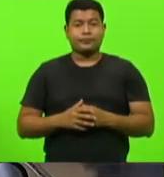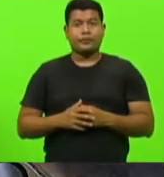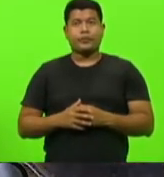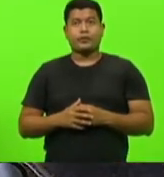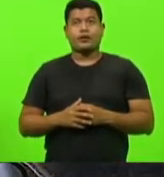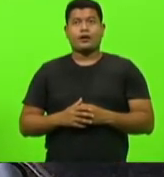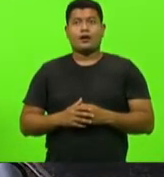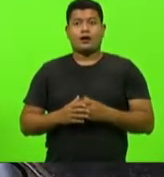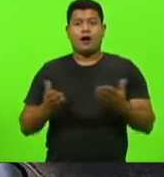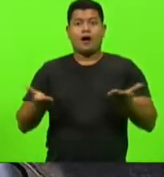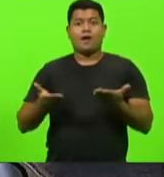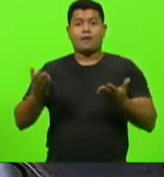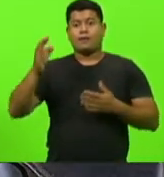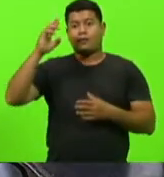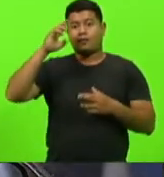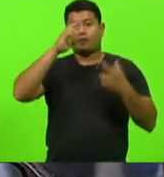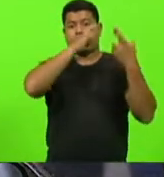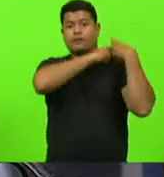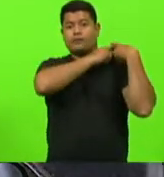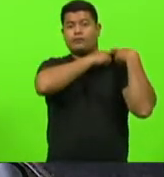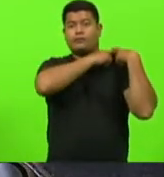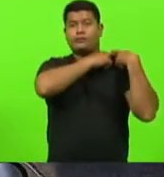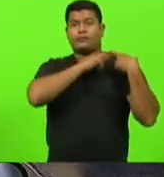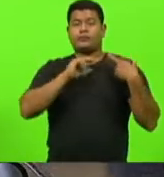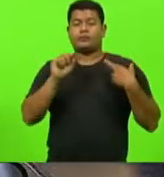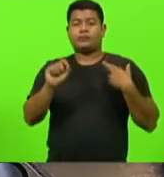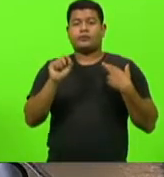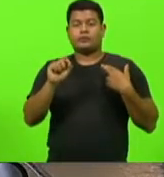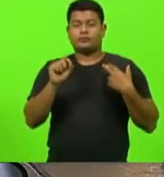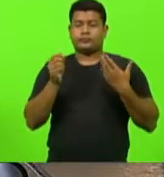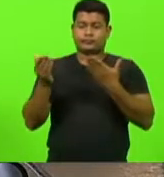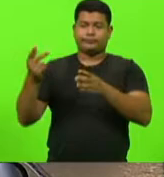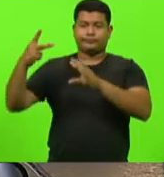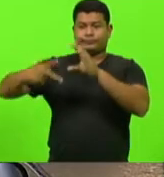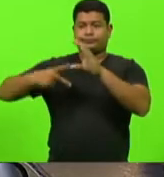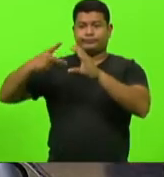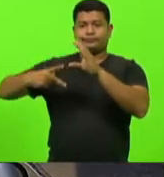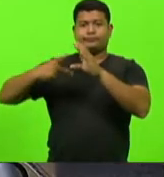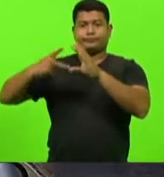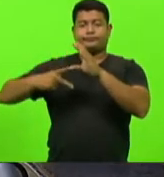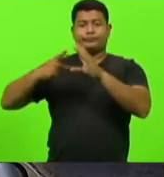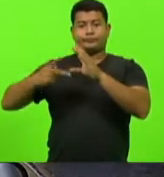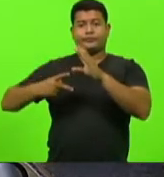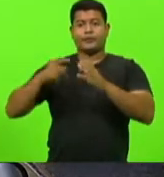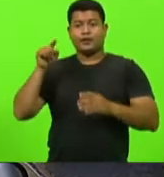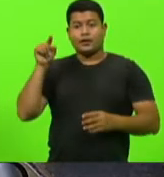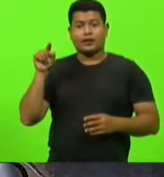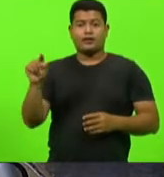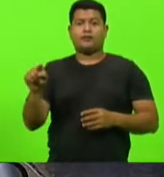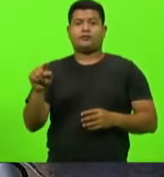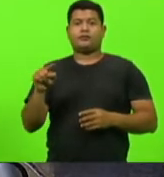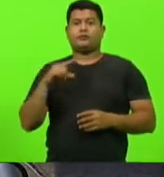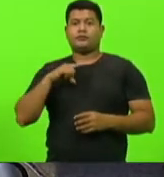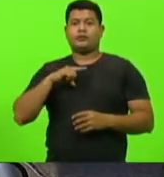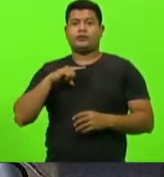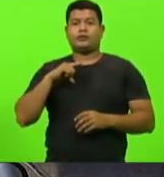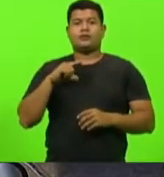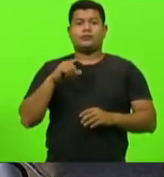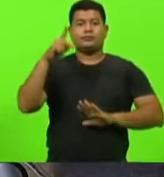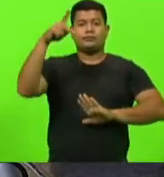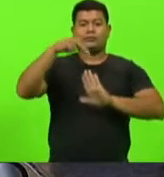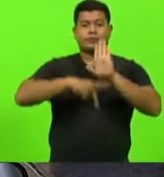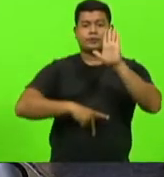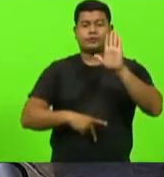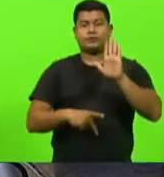de Vereadores, para o plano diretor, deputado Zé Milton, que também foi prefeito, deputado Sareta,